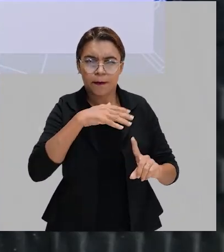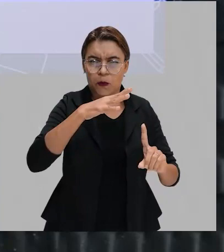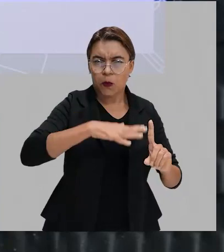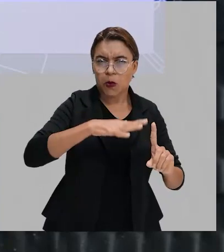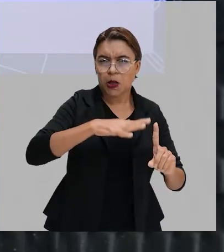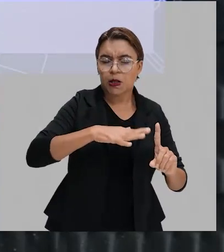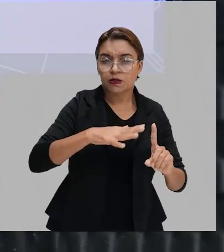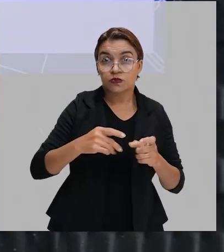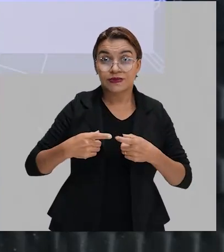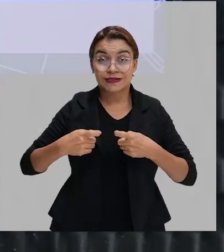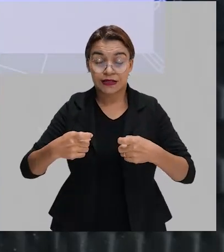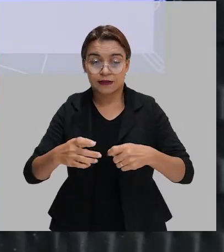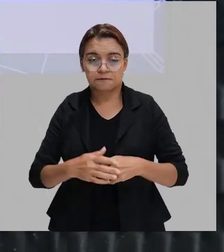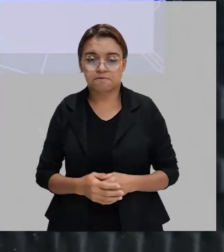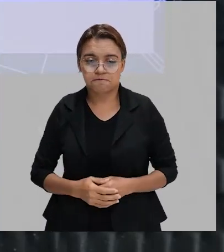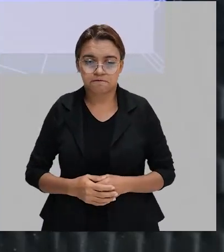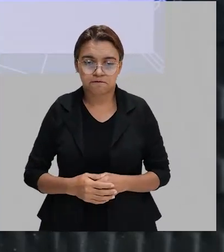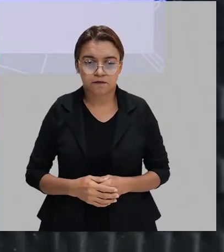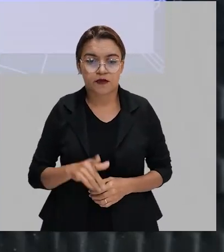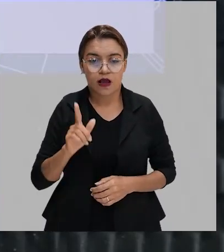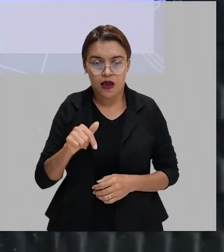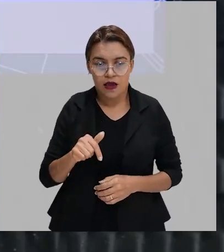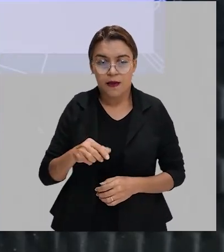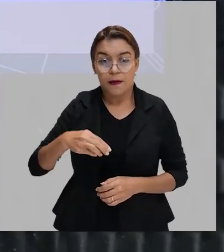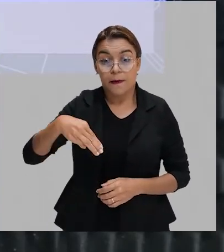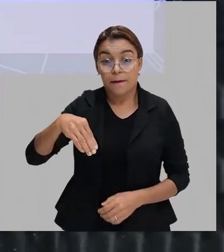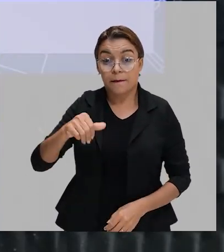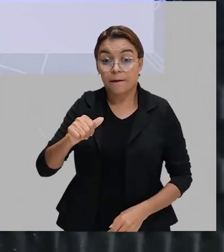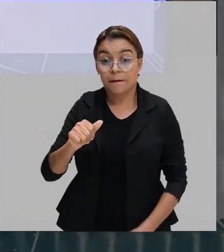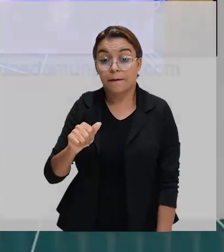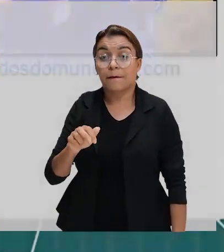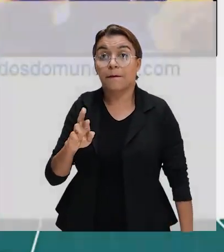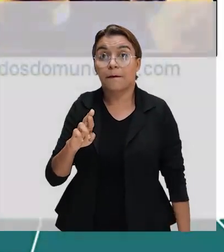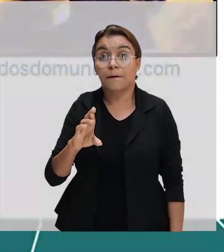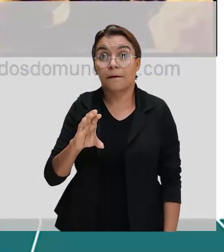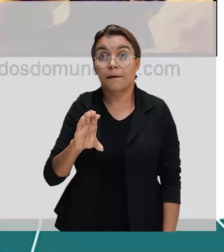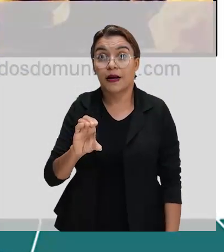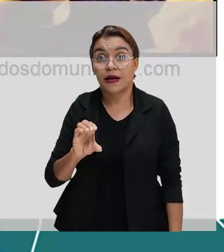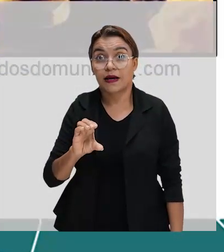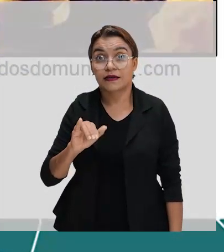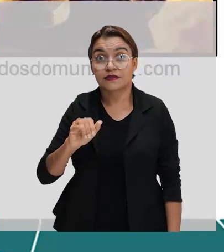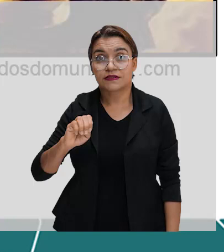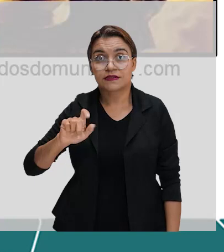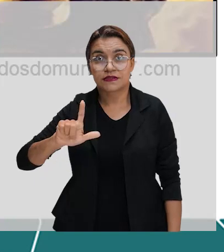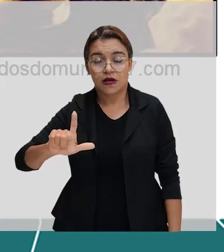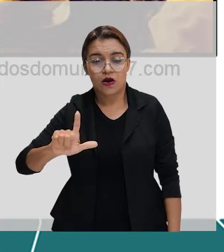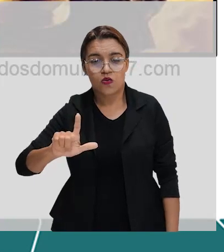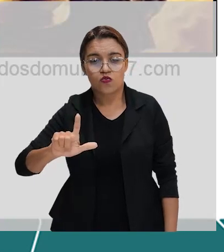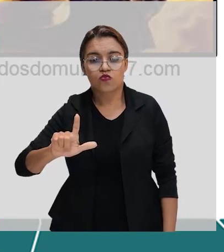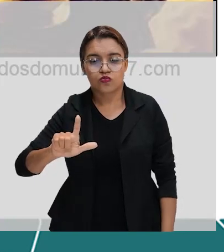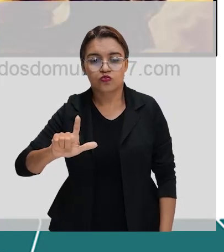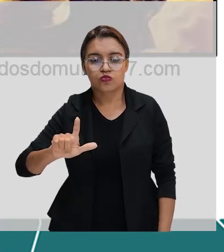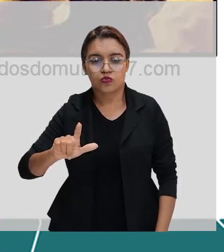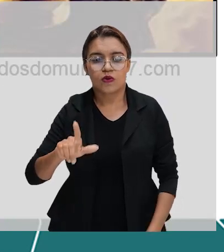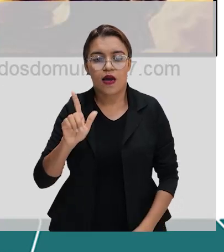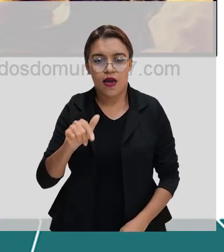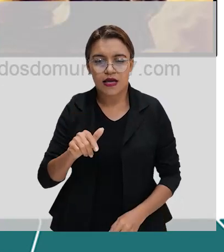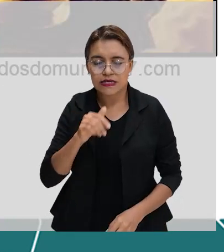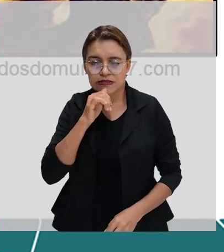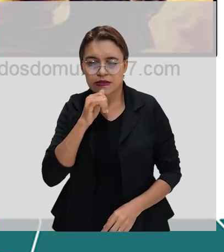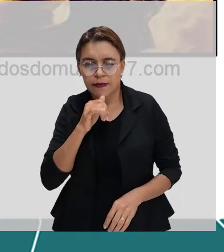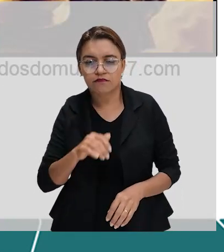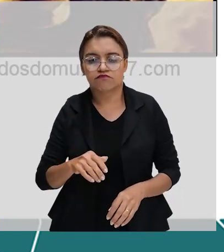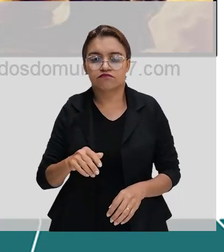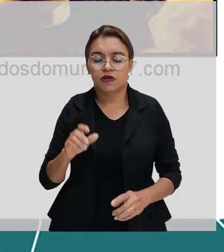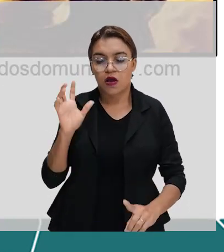guerra. Surge a partir daí o nome marcial. Marcial advém de Marte, deus da guerra. As